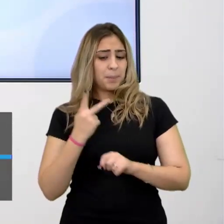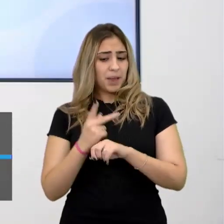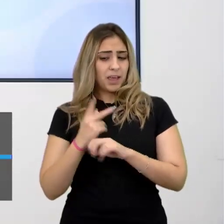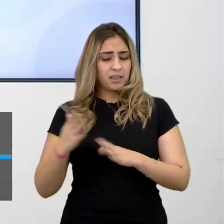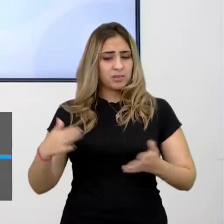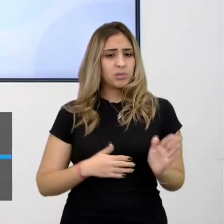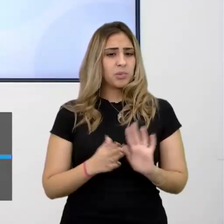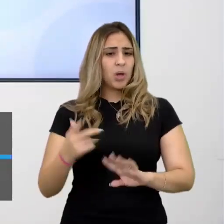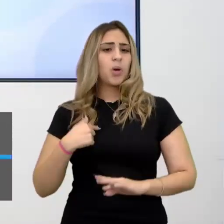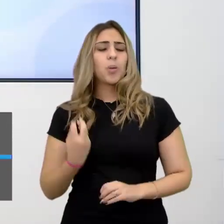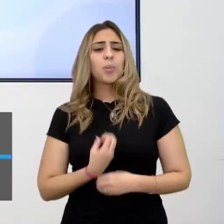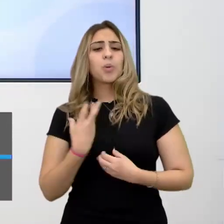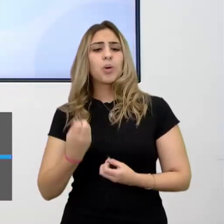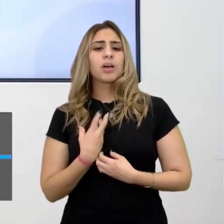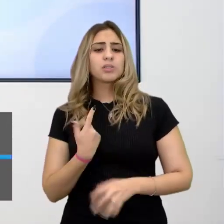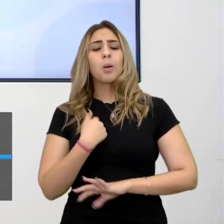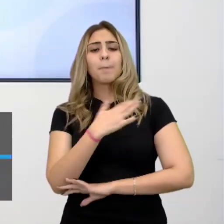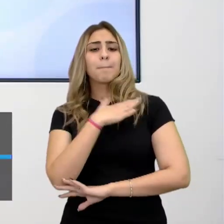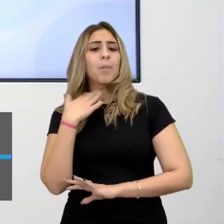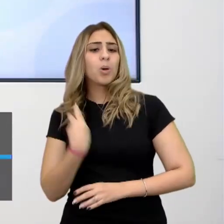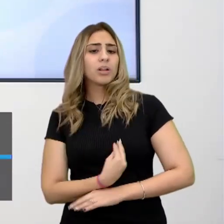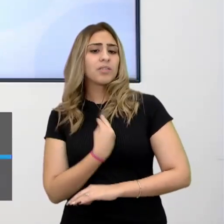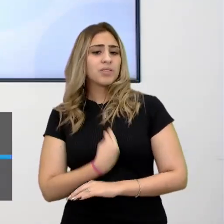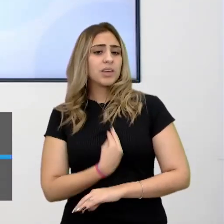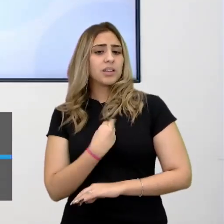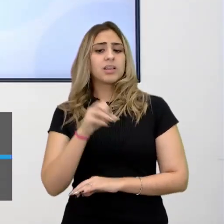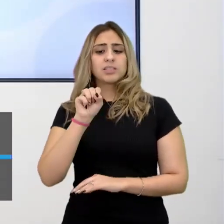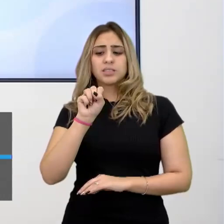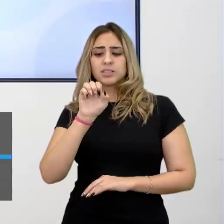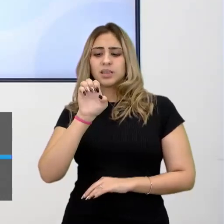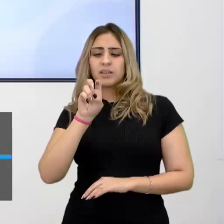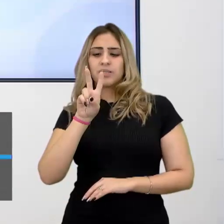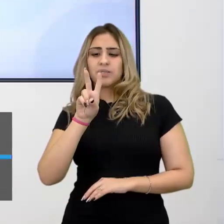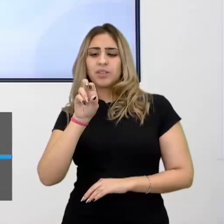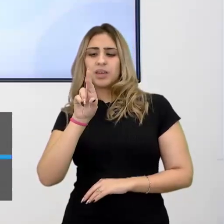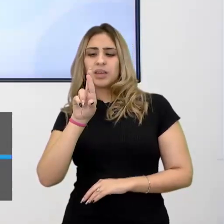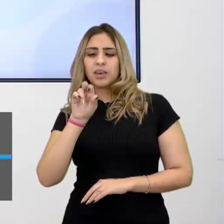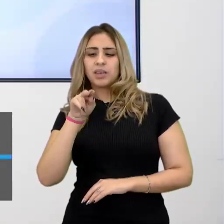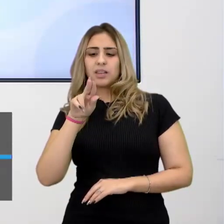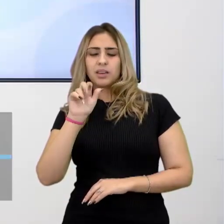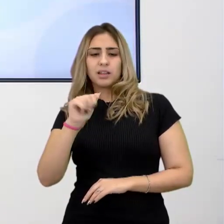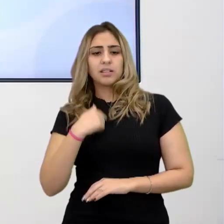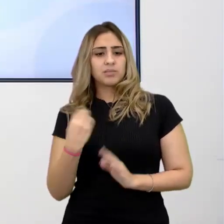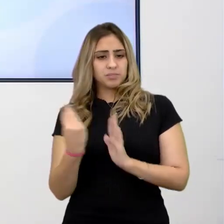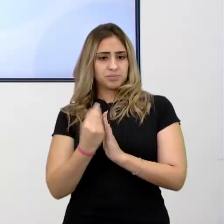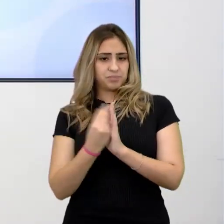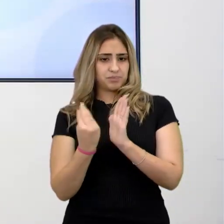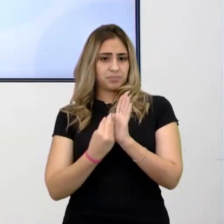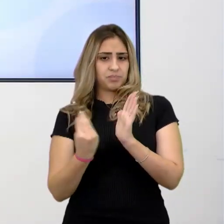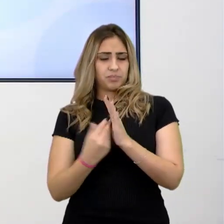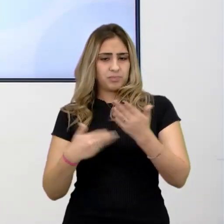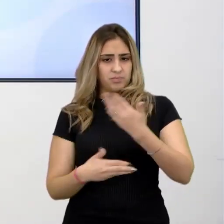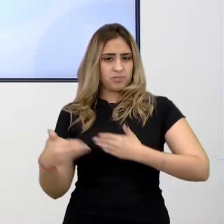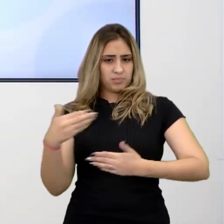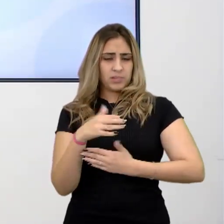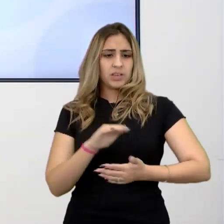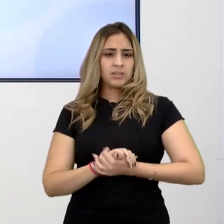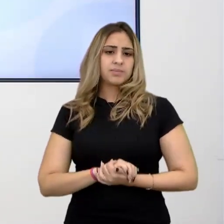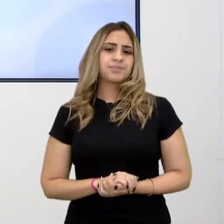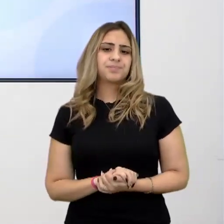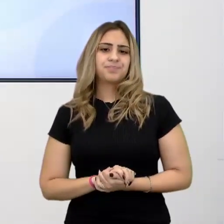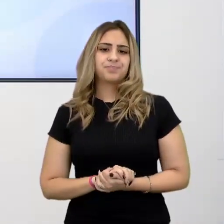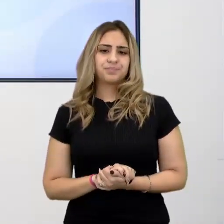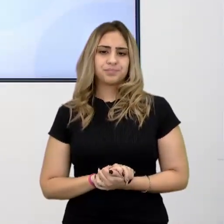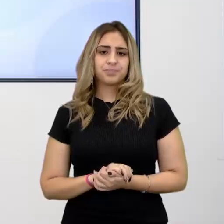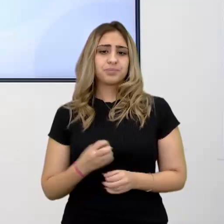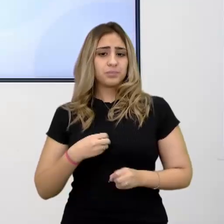caminho. O nome do poema é Morte e Vida Severina. Então, eu coloquei todas as minhas questões, os slides que vem na sequência, eu coloquei isso aqui,